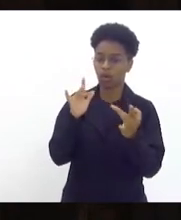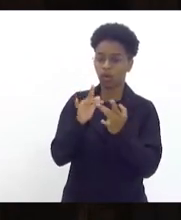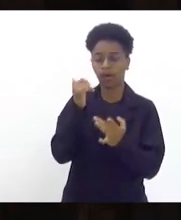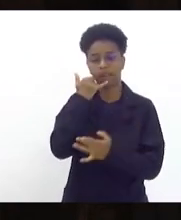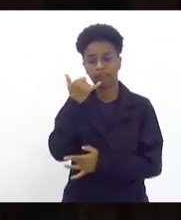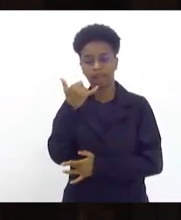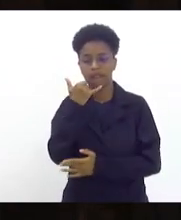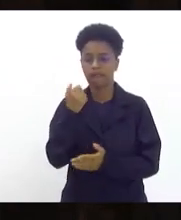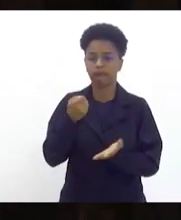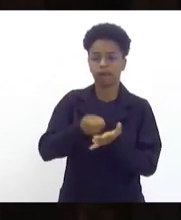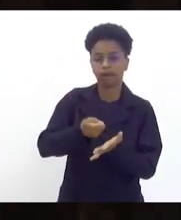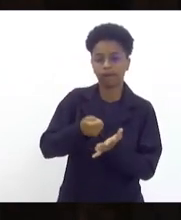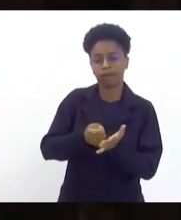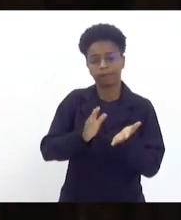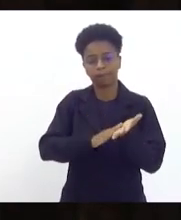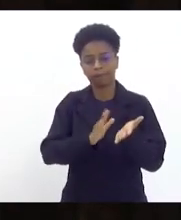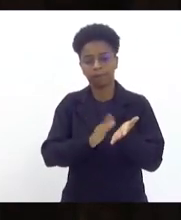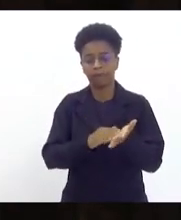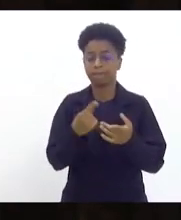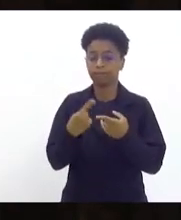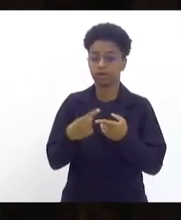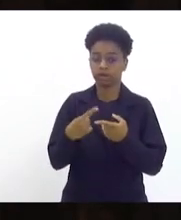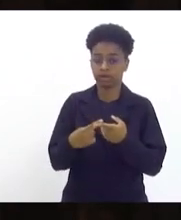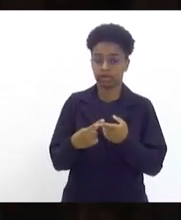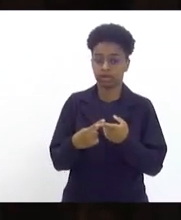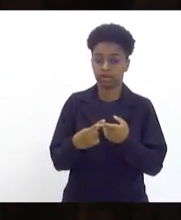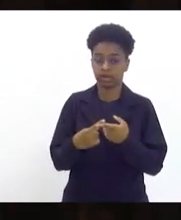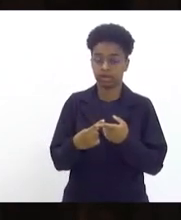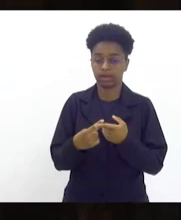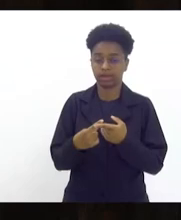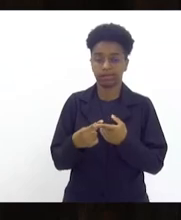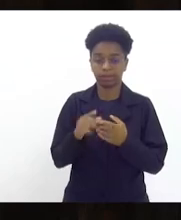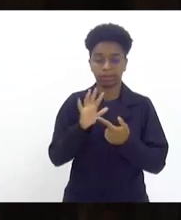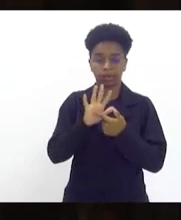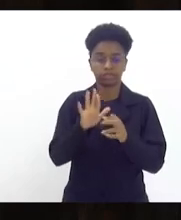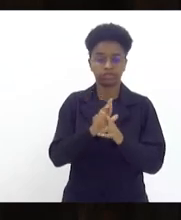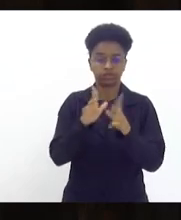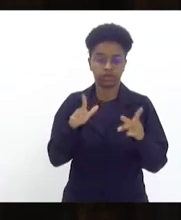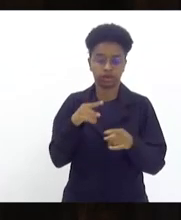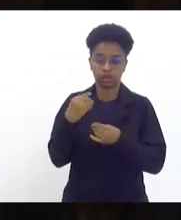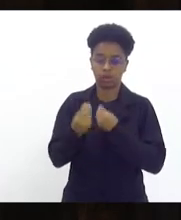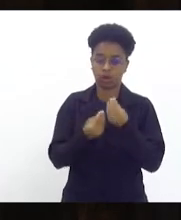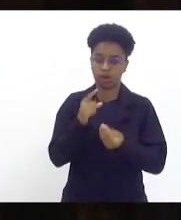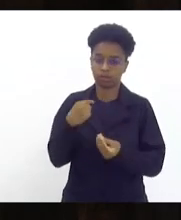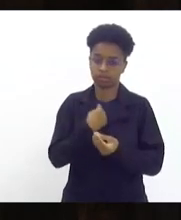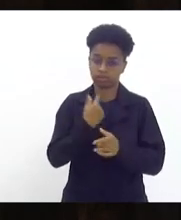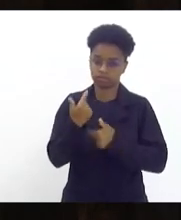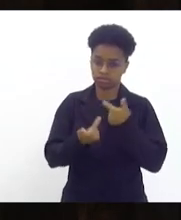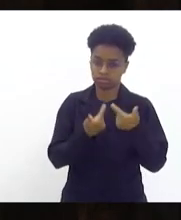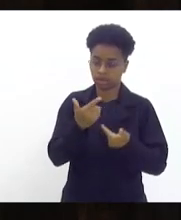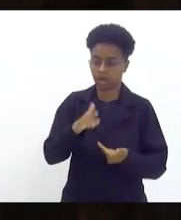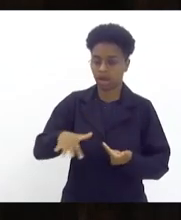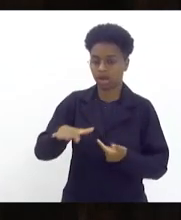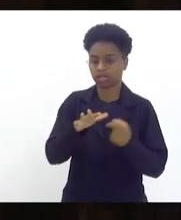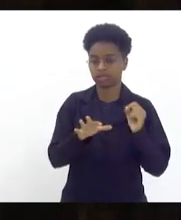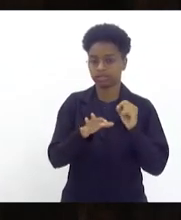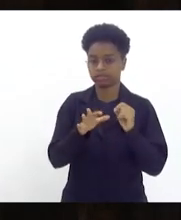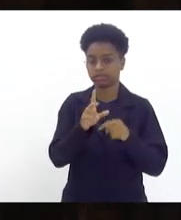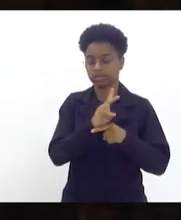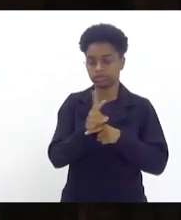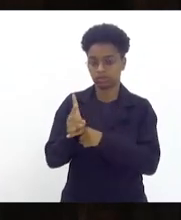ou exigem cobram Porque isso tem filho toda a diferença do trabalho que nós da Segurança Pública temos